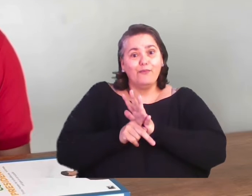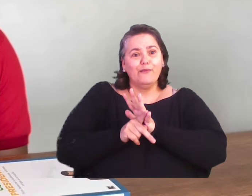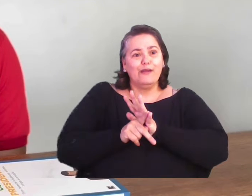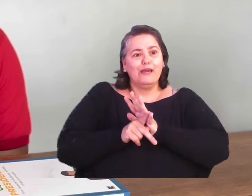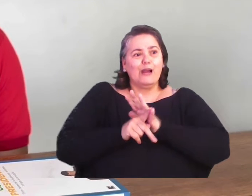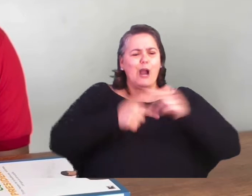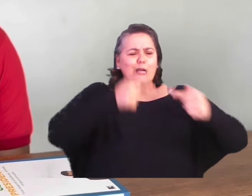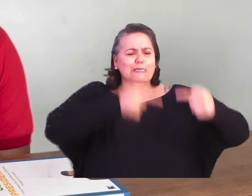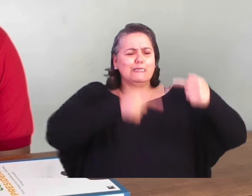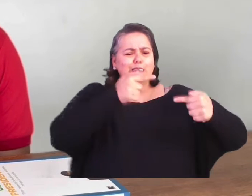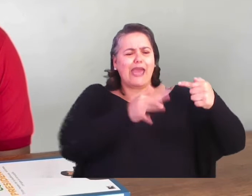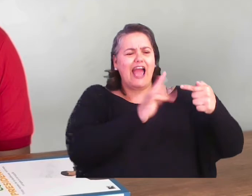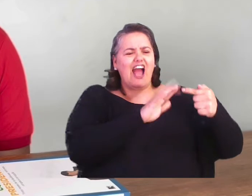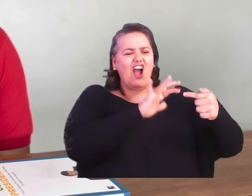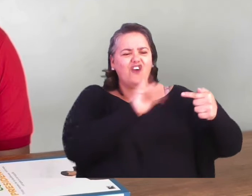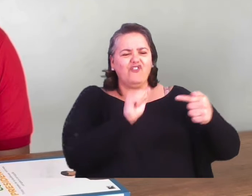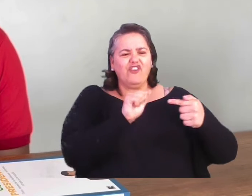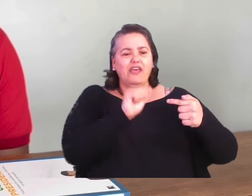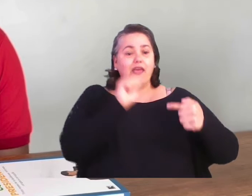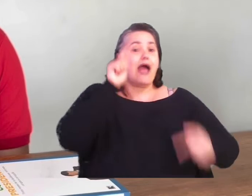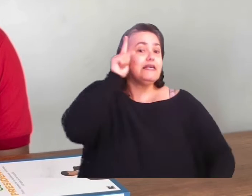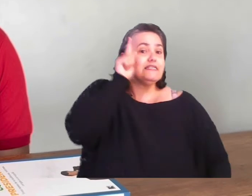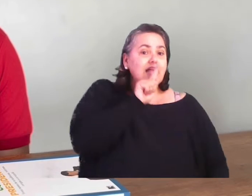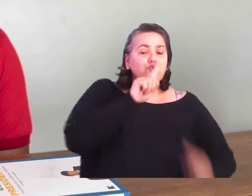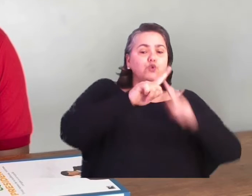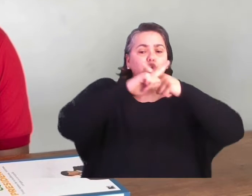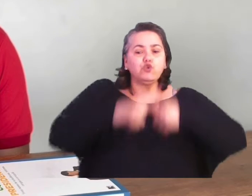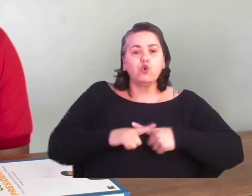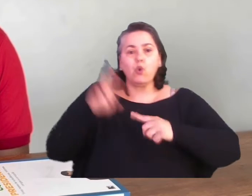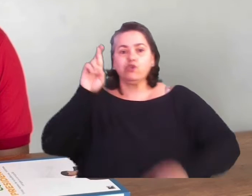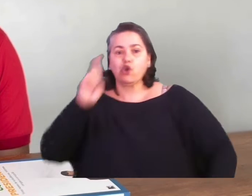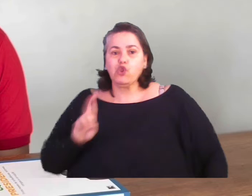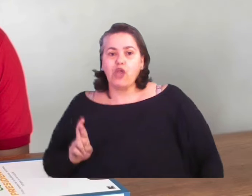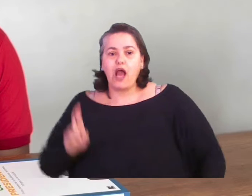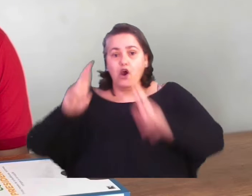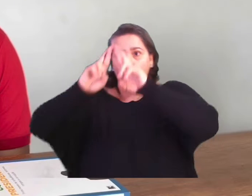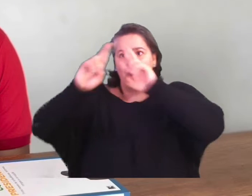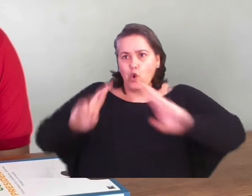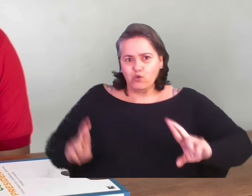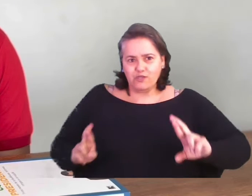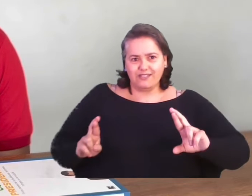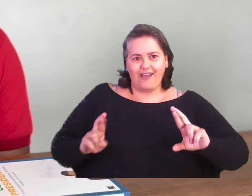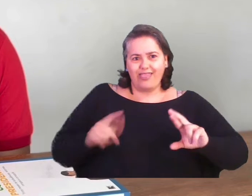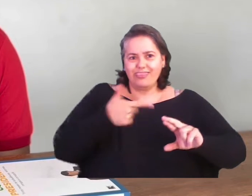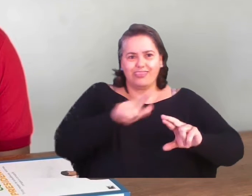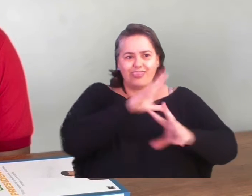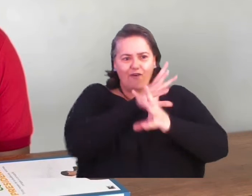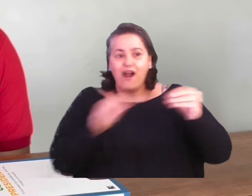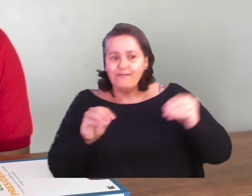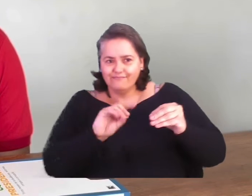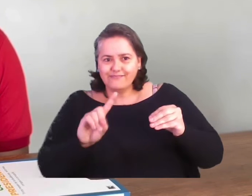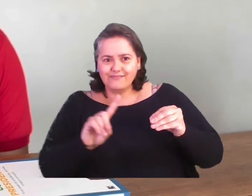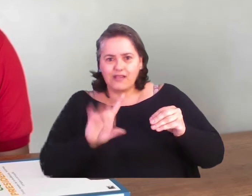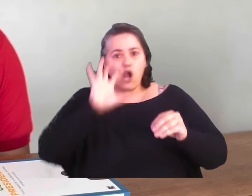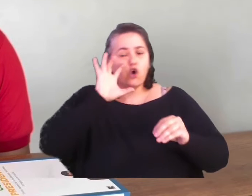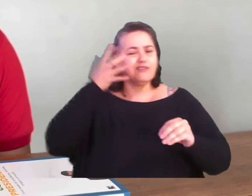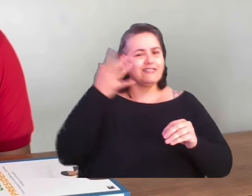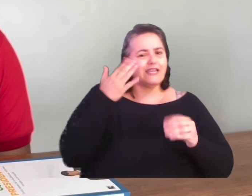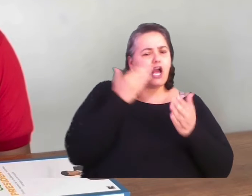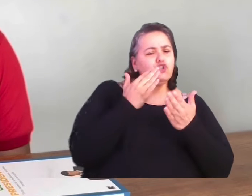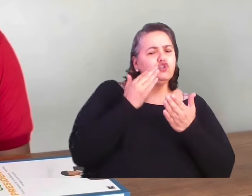na medida em que a União Soviética ainda não estava completamente desfeita, o que aconteceria só